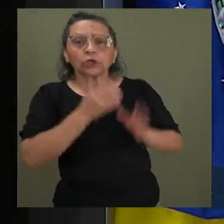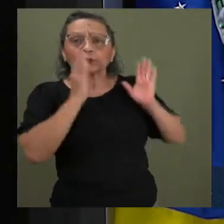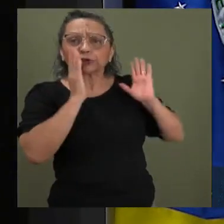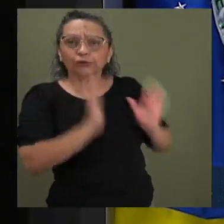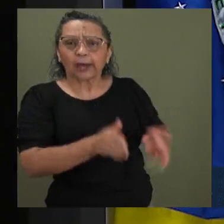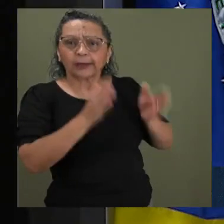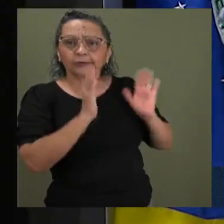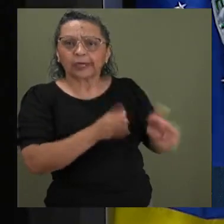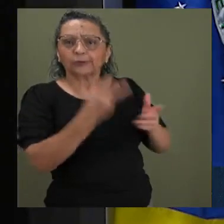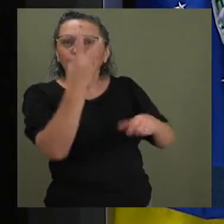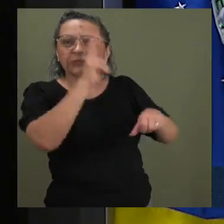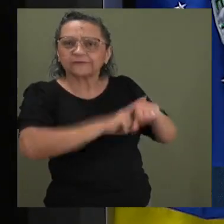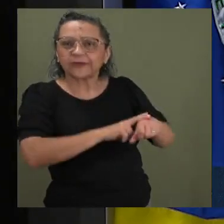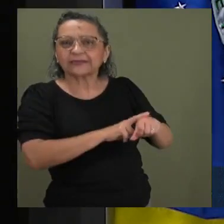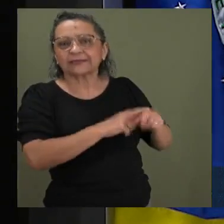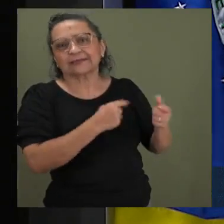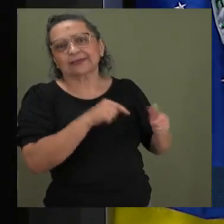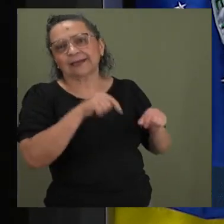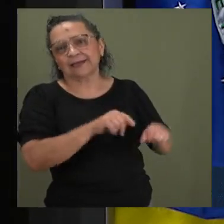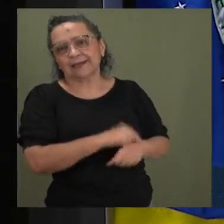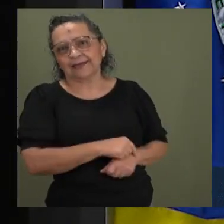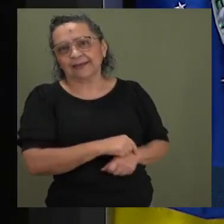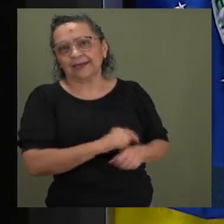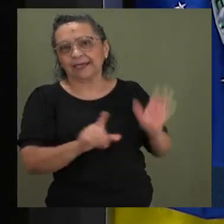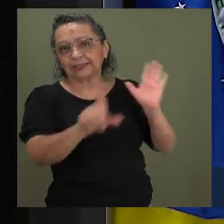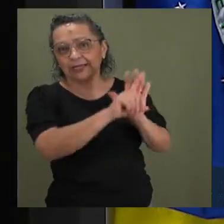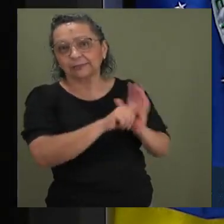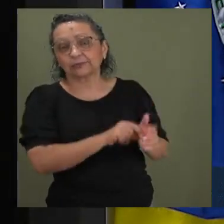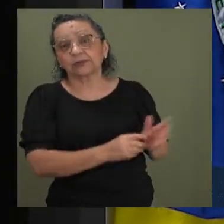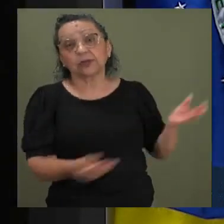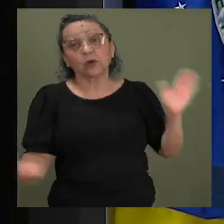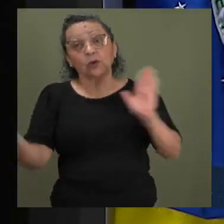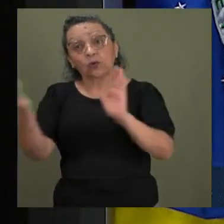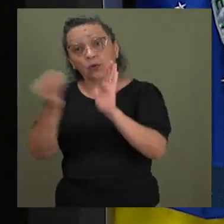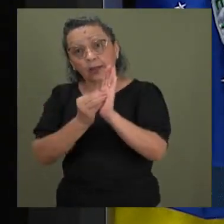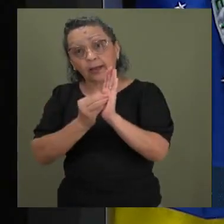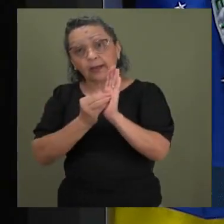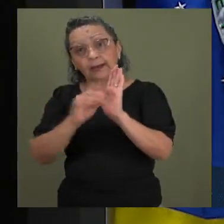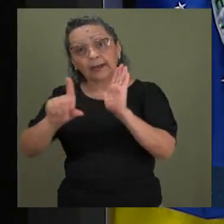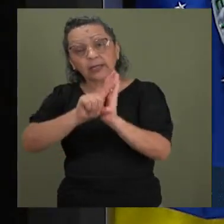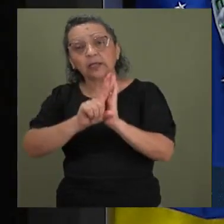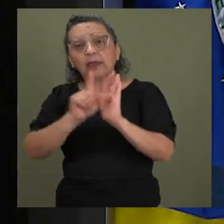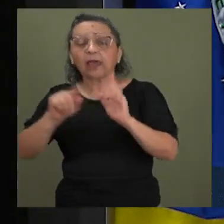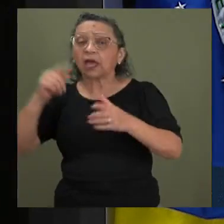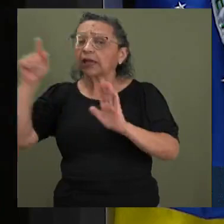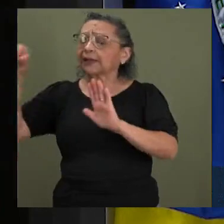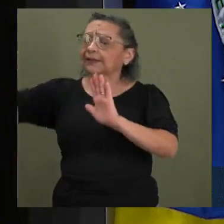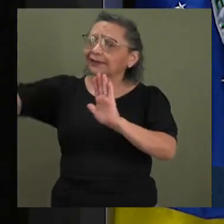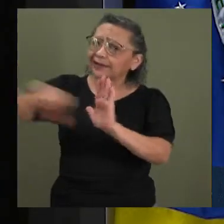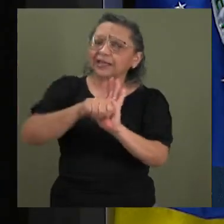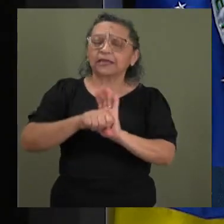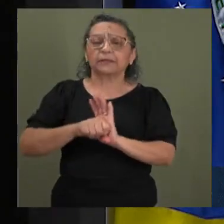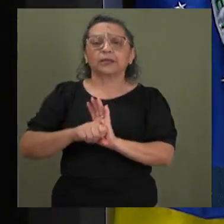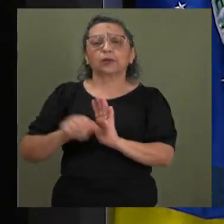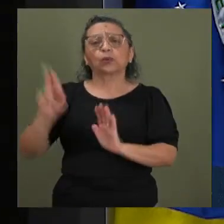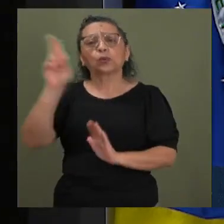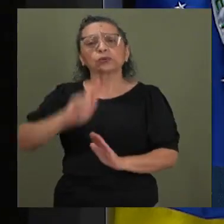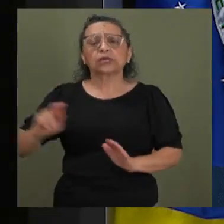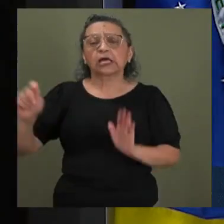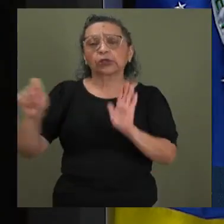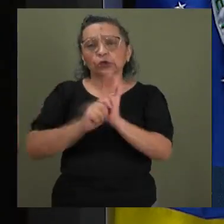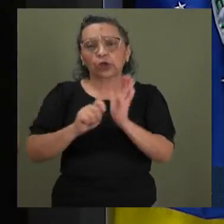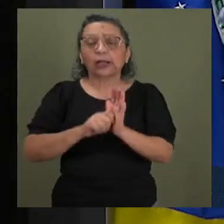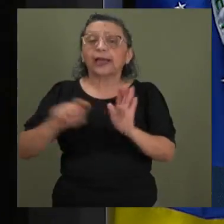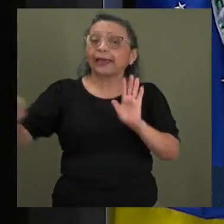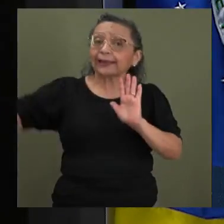legislou aqui nas leis ordinárias. Ou seja, colocar na Constituição que é crime o porte de drogas. É esse o interesse